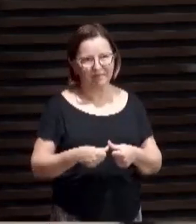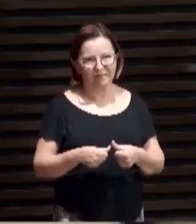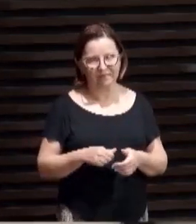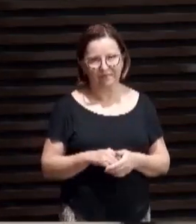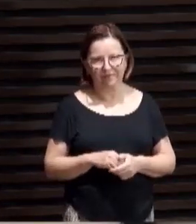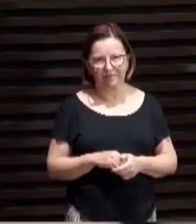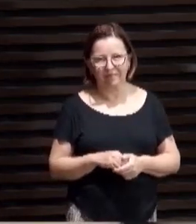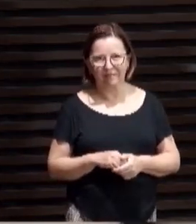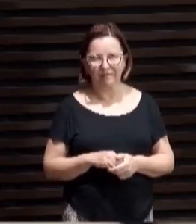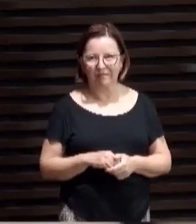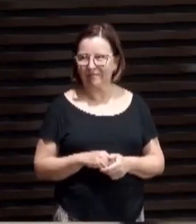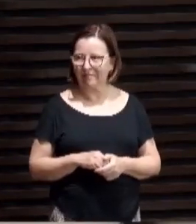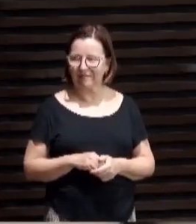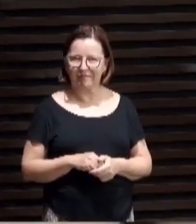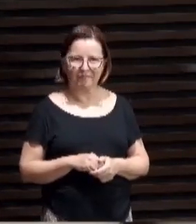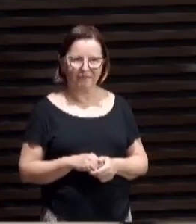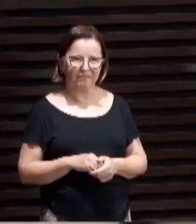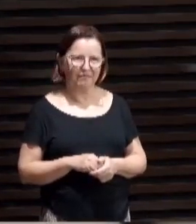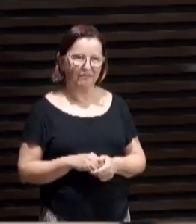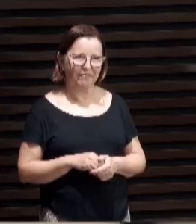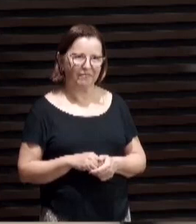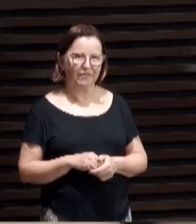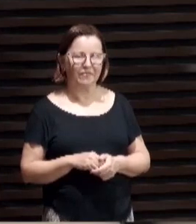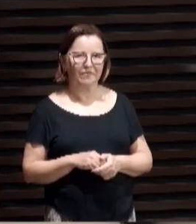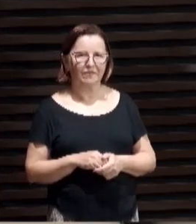Por que essa tendência tão terrível?